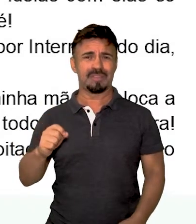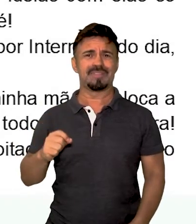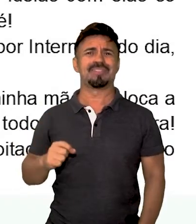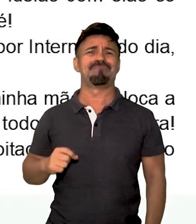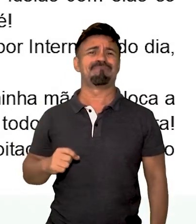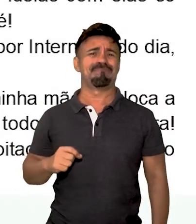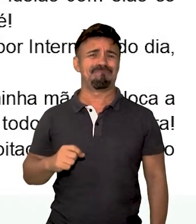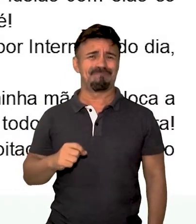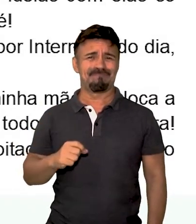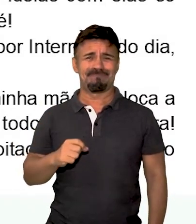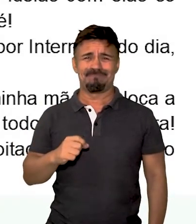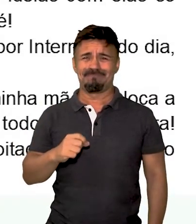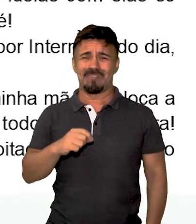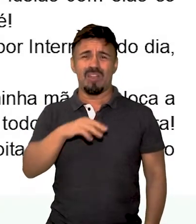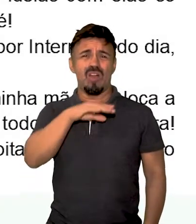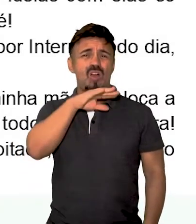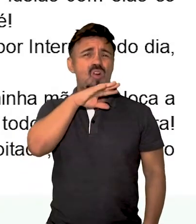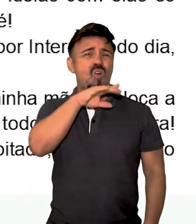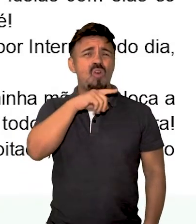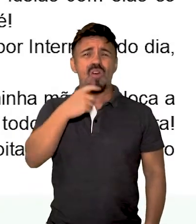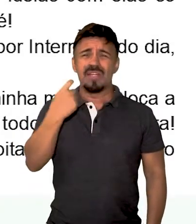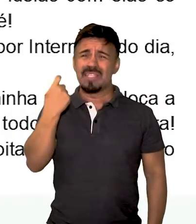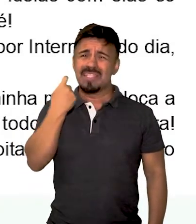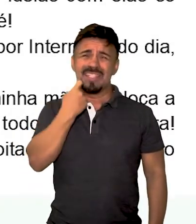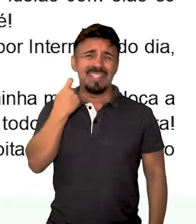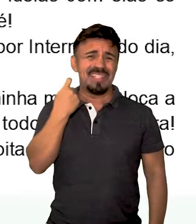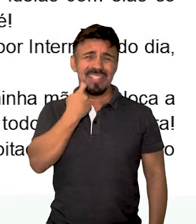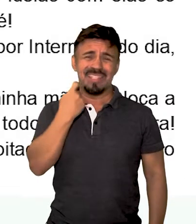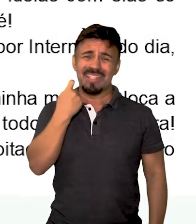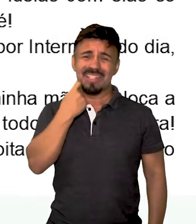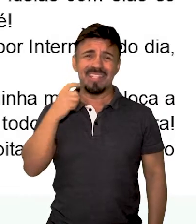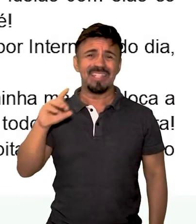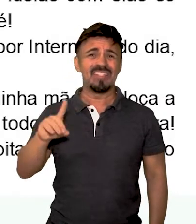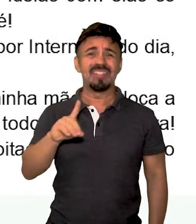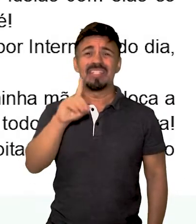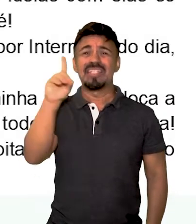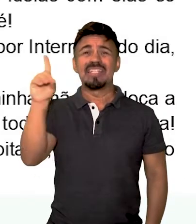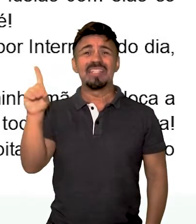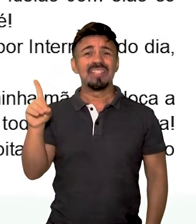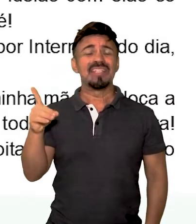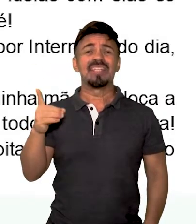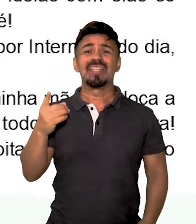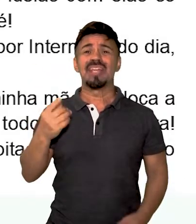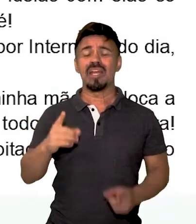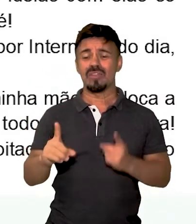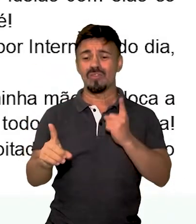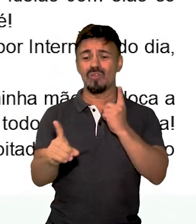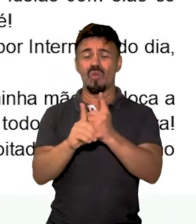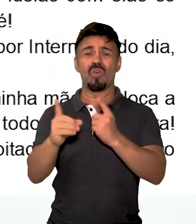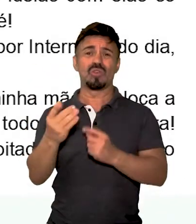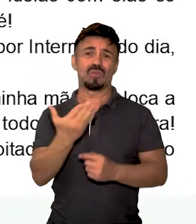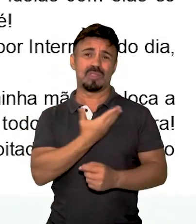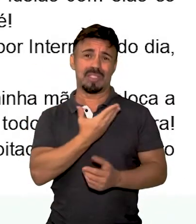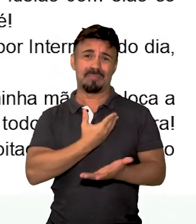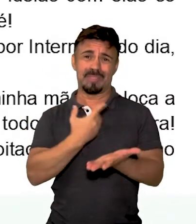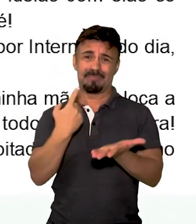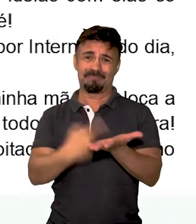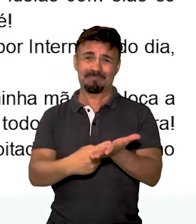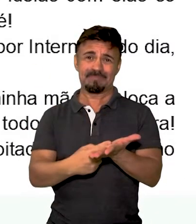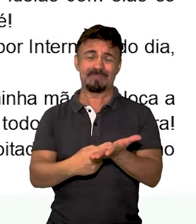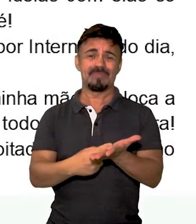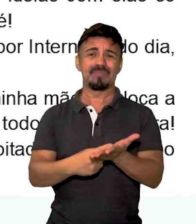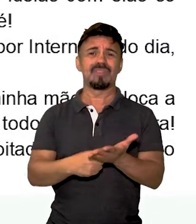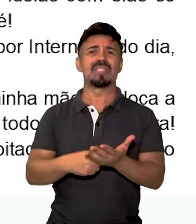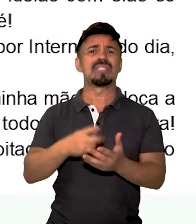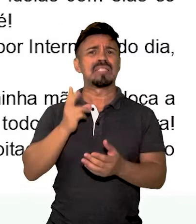feia. Hoje é sexta, dia consagrado ao encontro de amigas. Todas